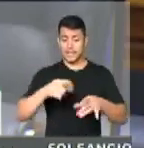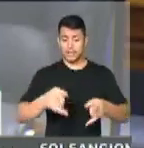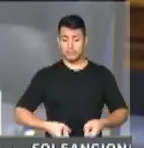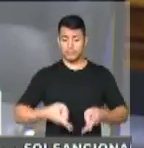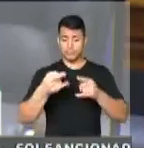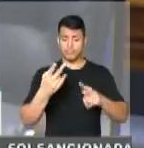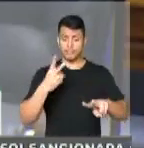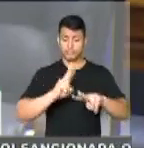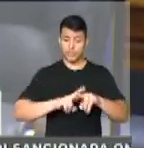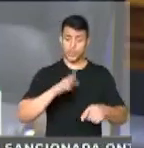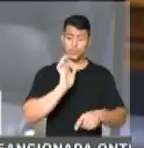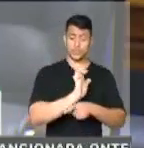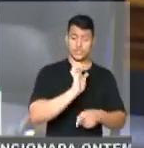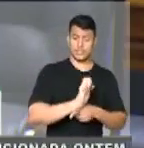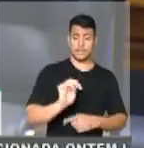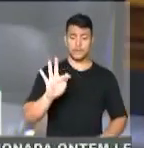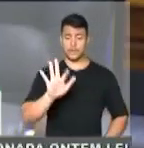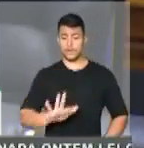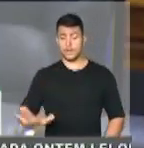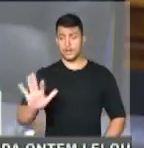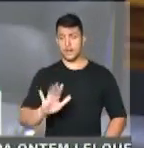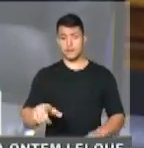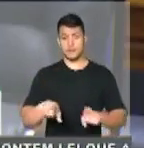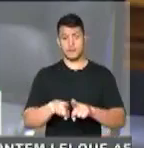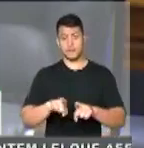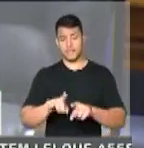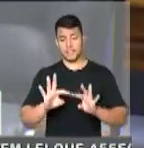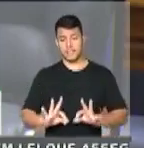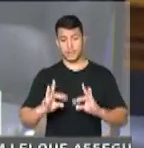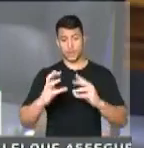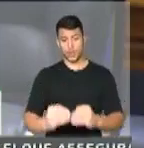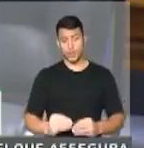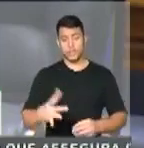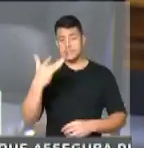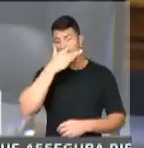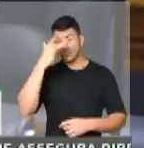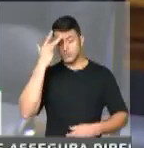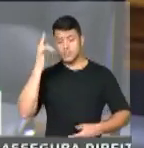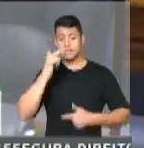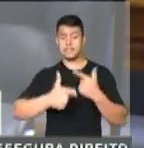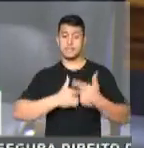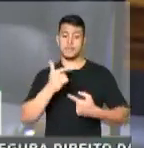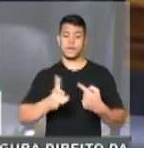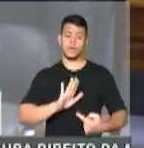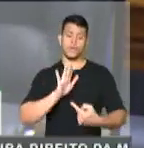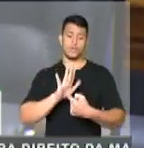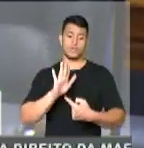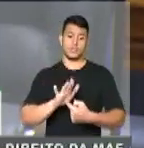federais e também todos os servidores que atuam na execução penal, passando para a lei específica...